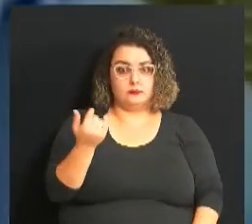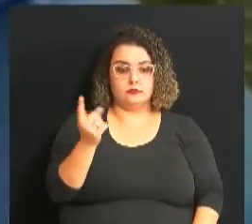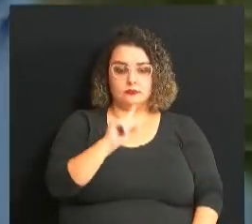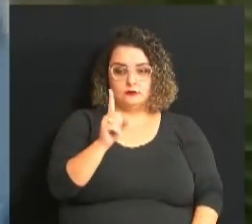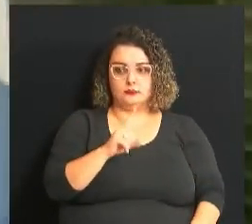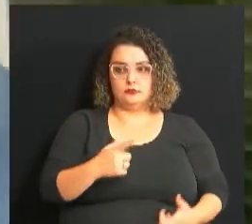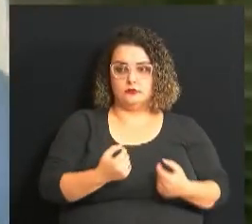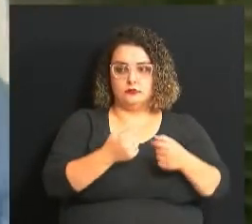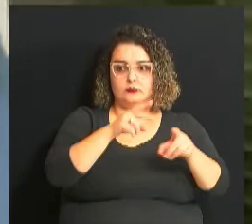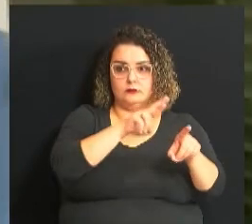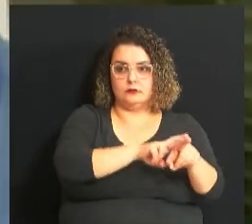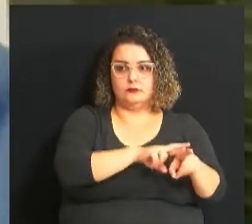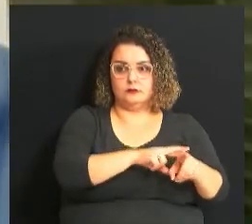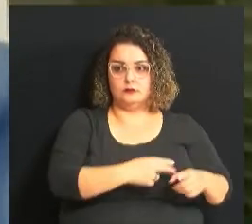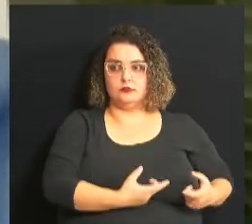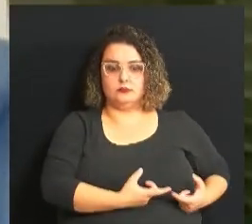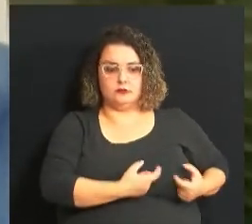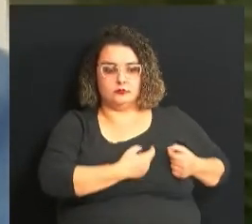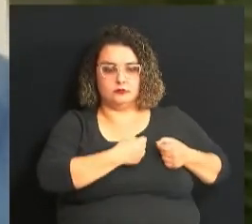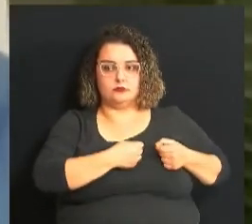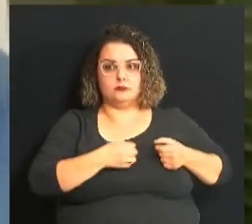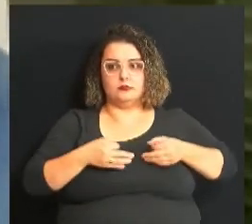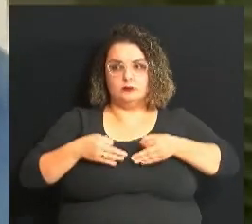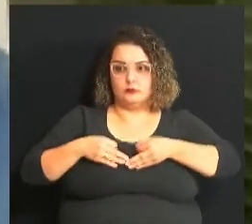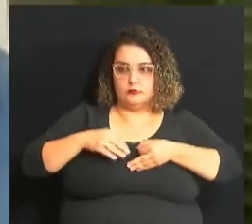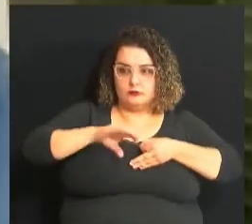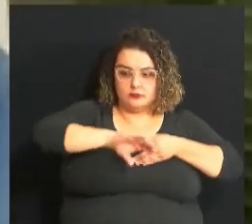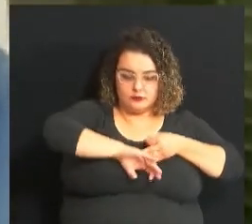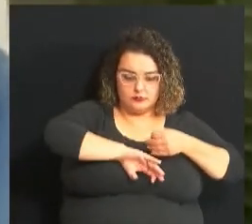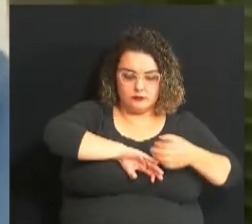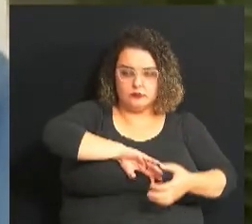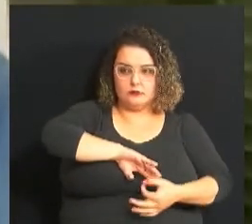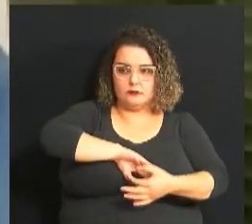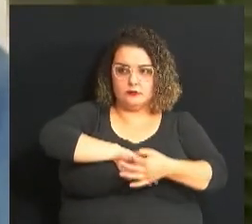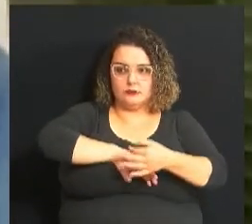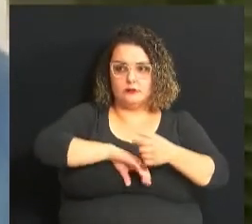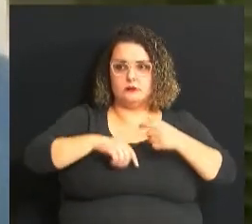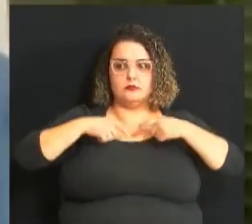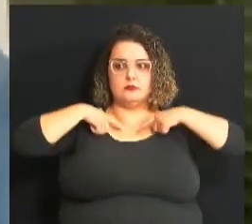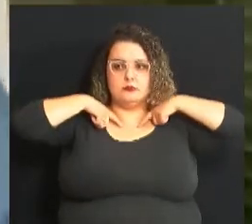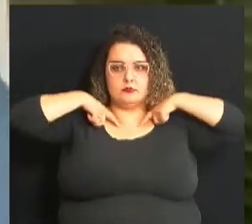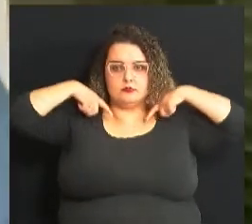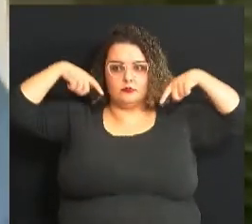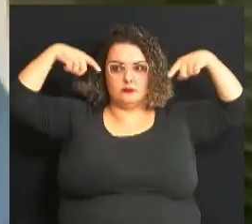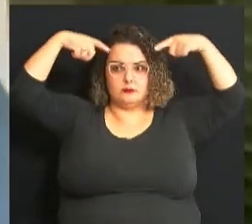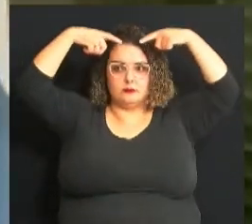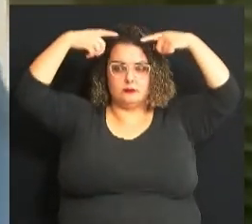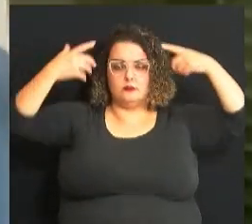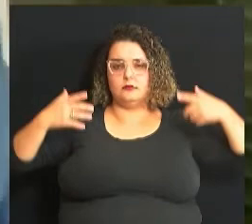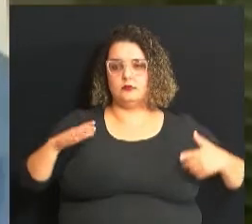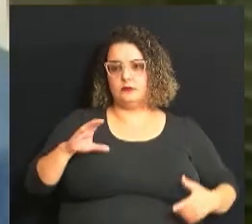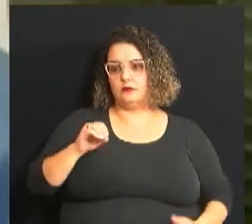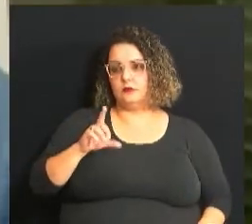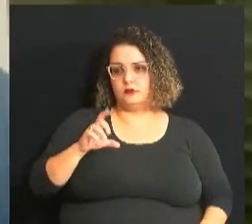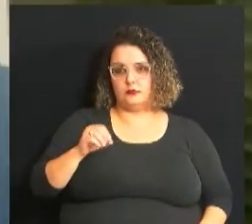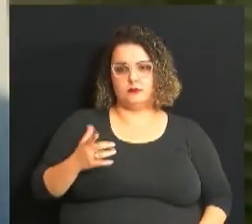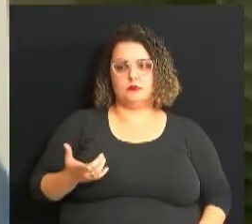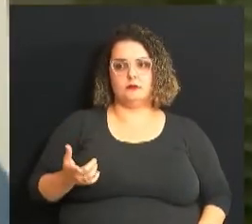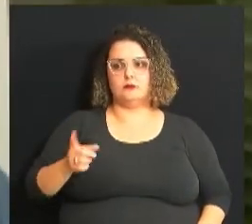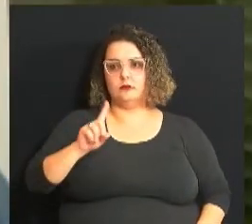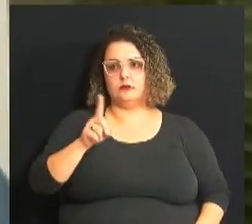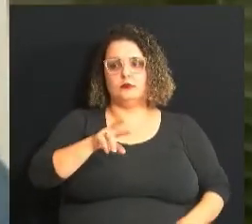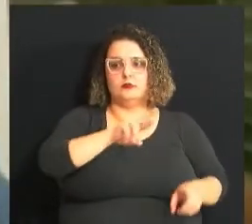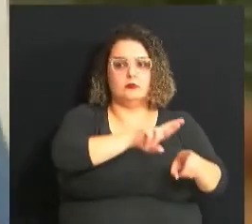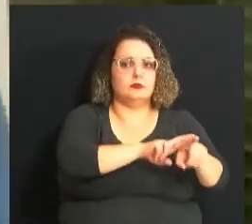câncer de mama, câncer de colo de útero, câncer de cabeça e pescoço e cólon também. Mas câncer de próstata não precisa ser câncer de